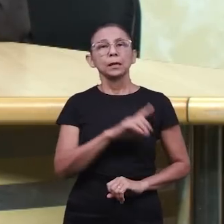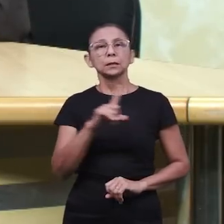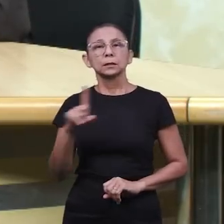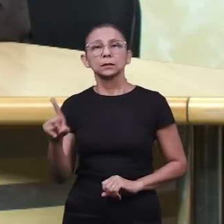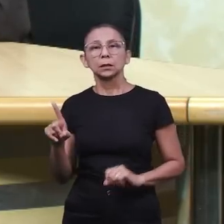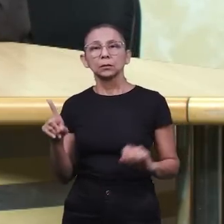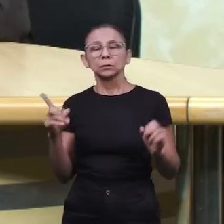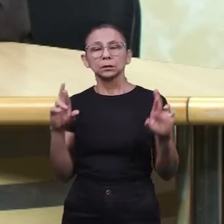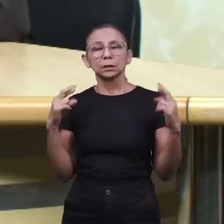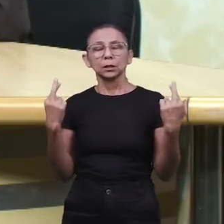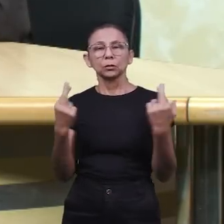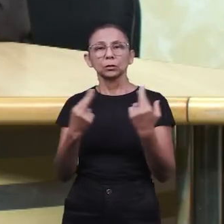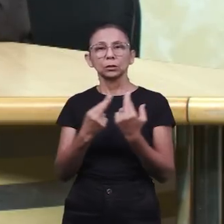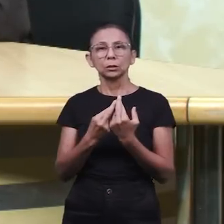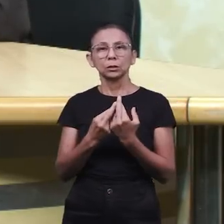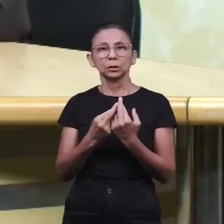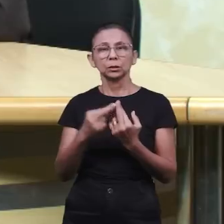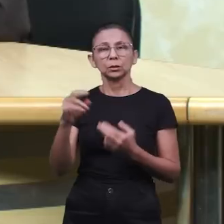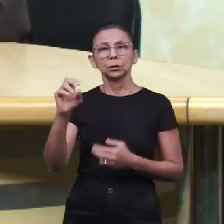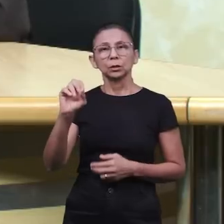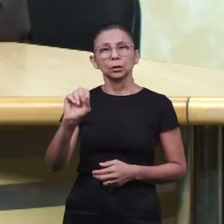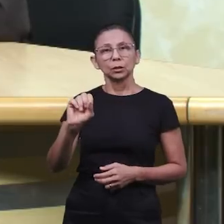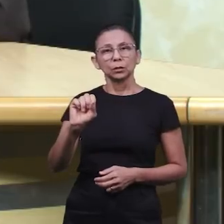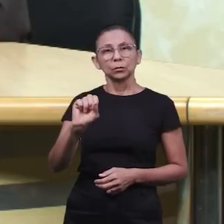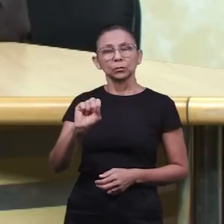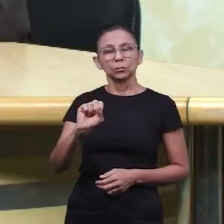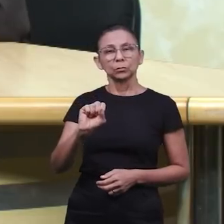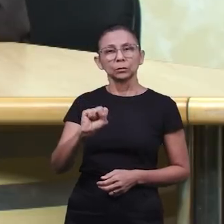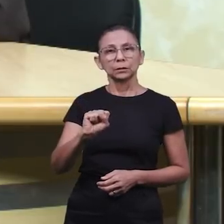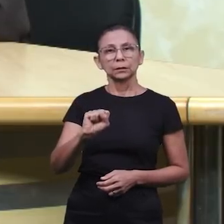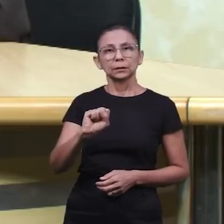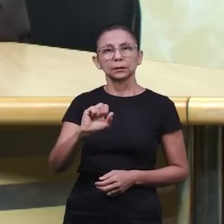Sátrapa é o governador de uma